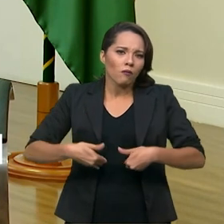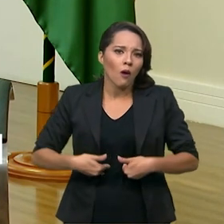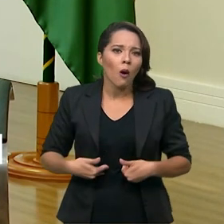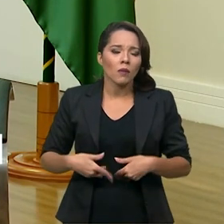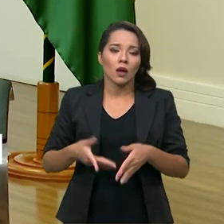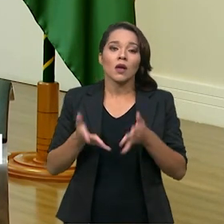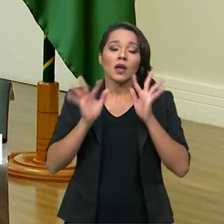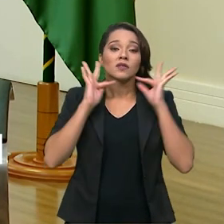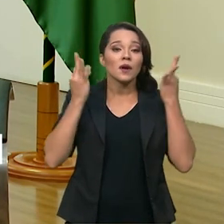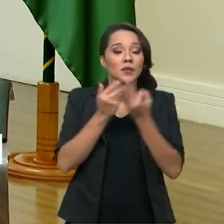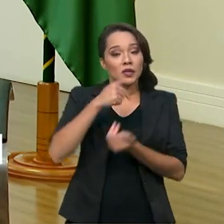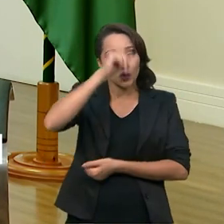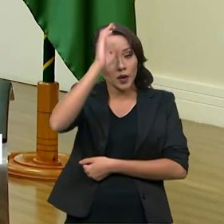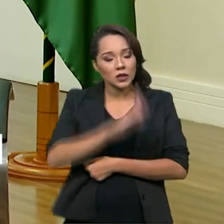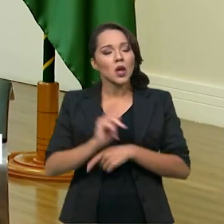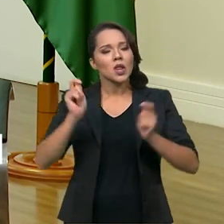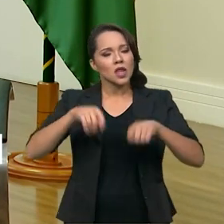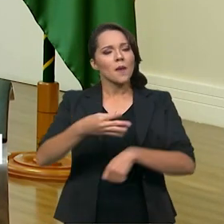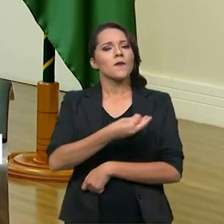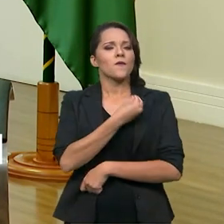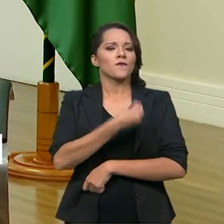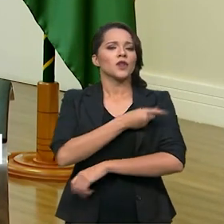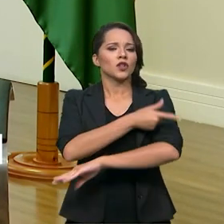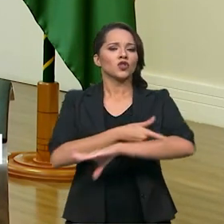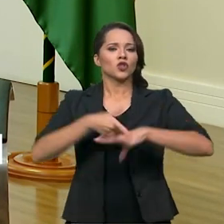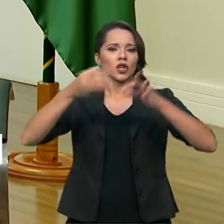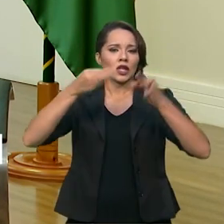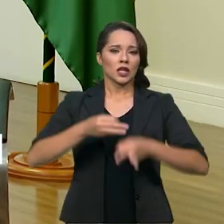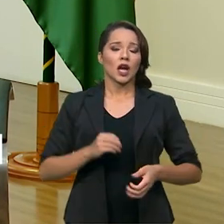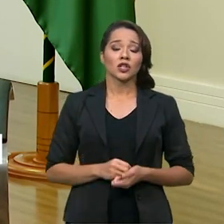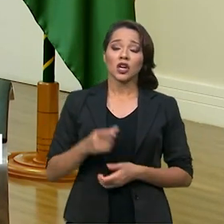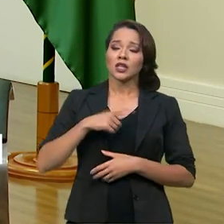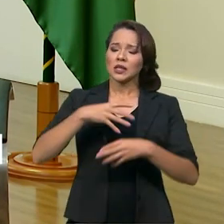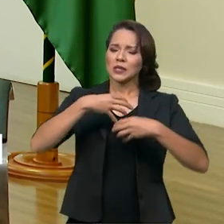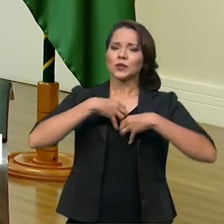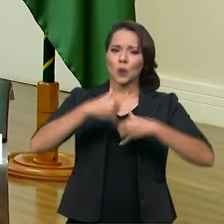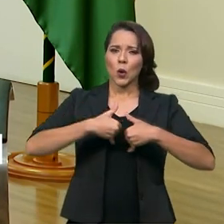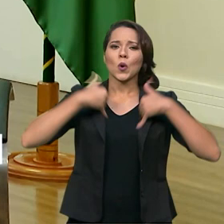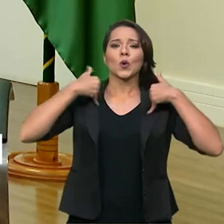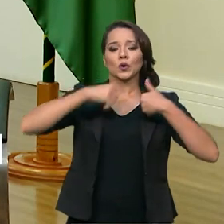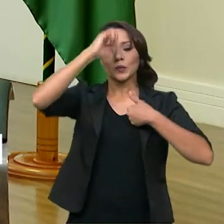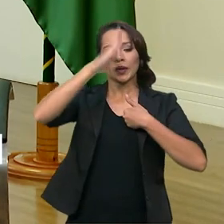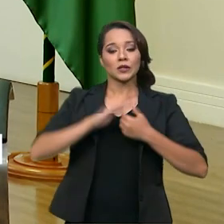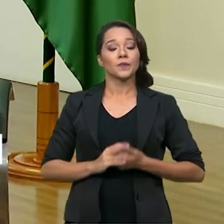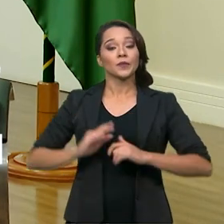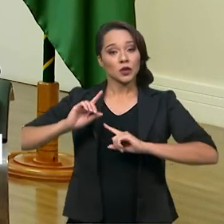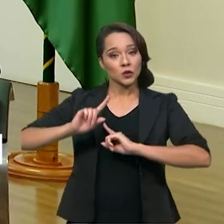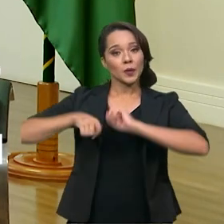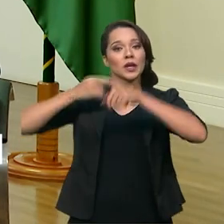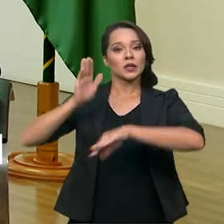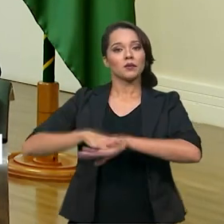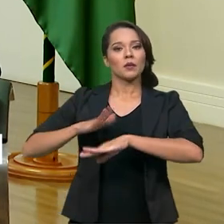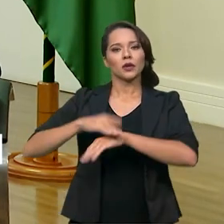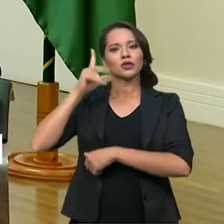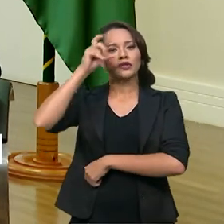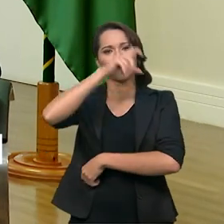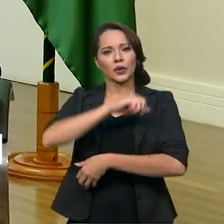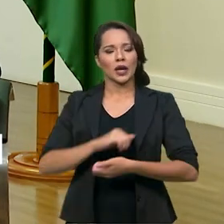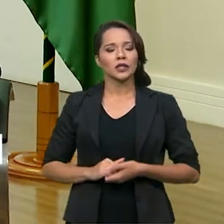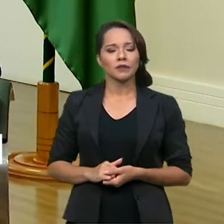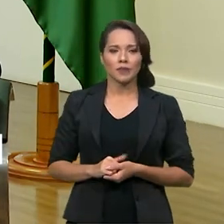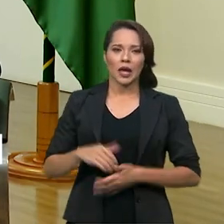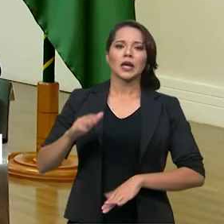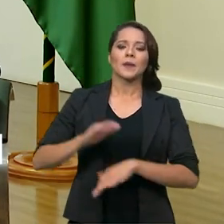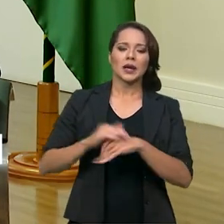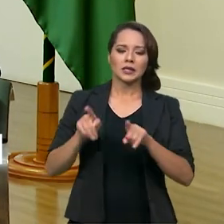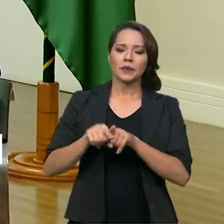famílias aqui no Brasil possam, sim, viver com dignidade, tendo orgulho do nosso Brasil, superando esse momento de dificuldade e cada vez